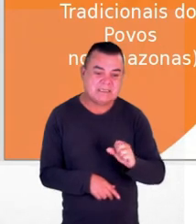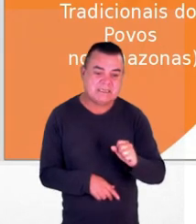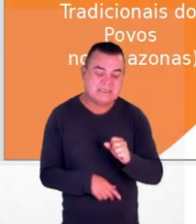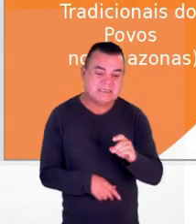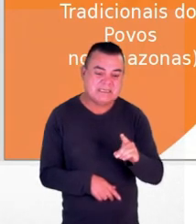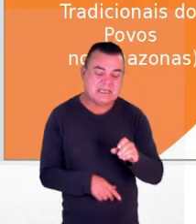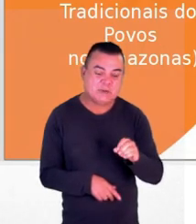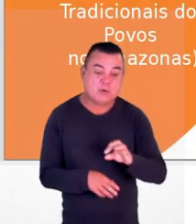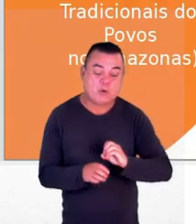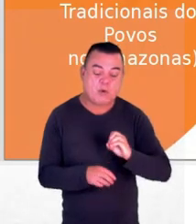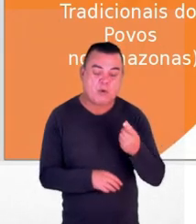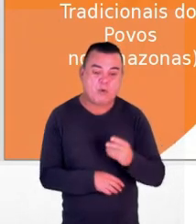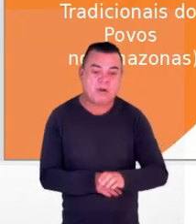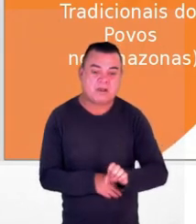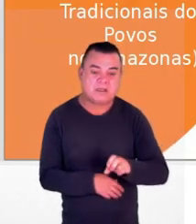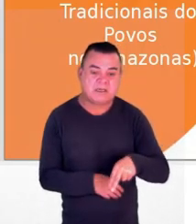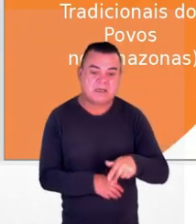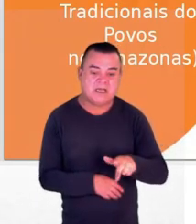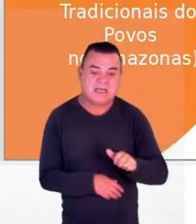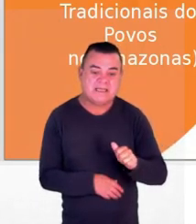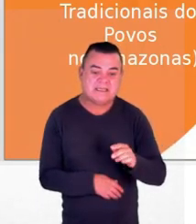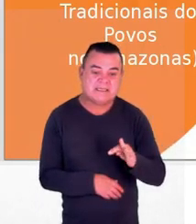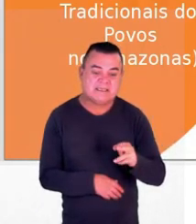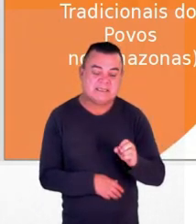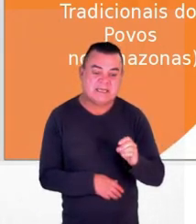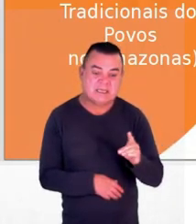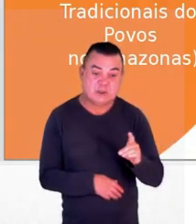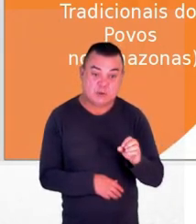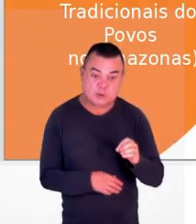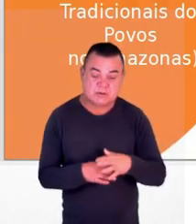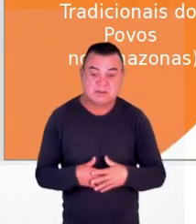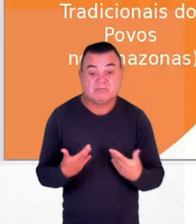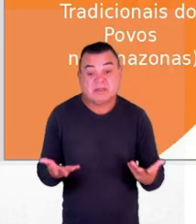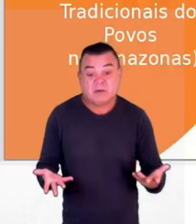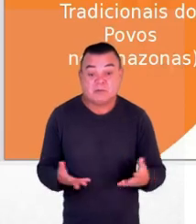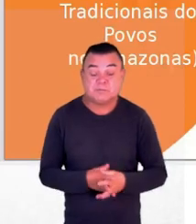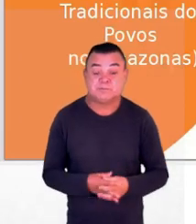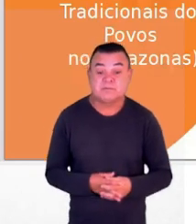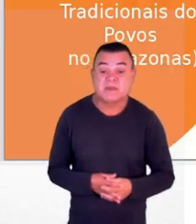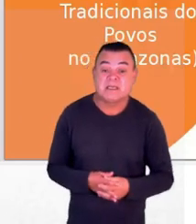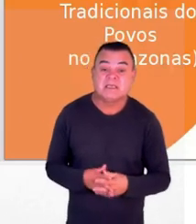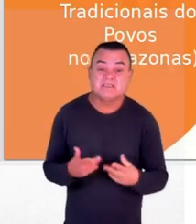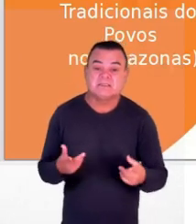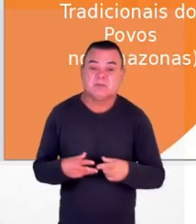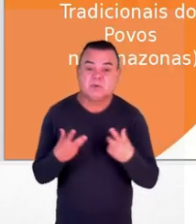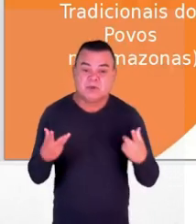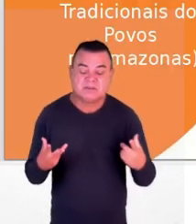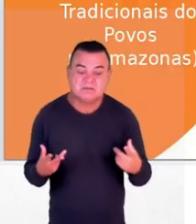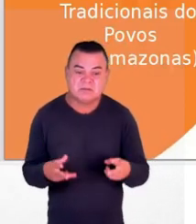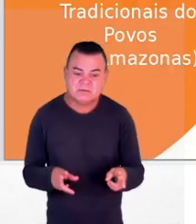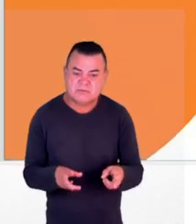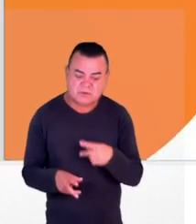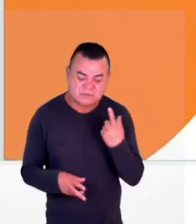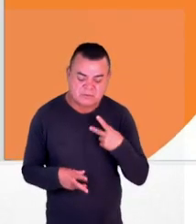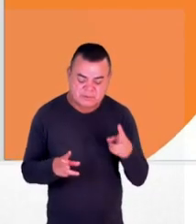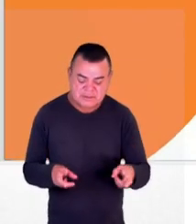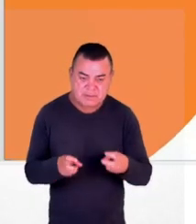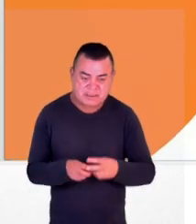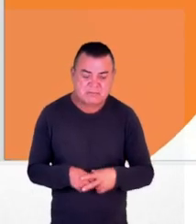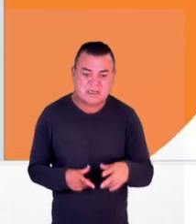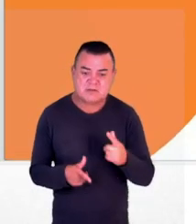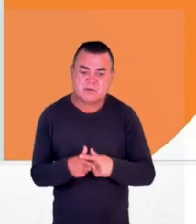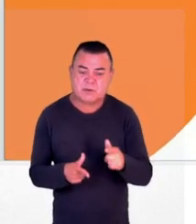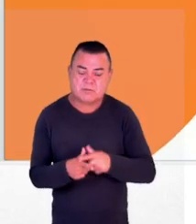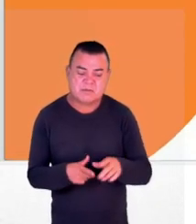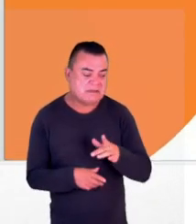as reuniões no fim de 2016 para para discutir ess tema do genom e logo vai se ver que não era só o problema deles né ess as reuniões envolvem o